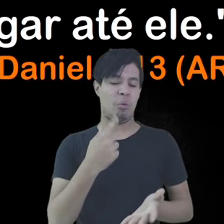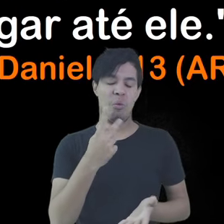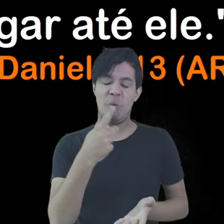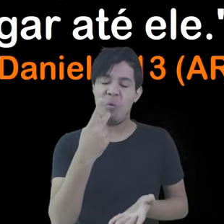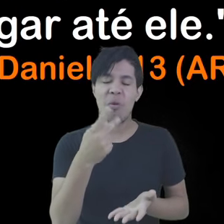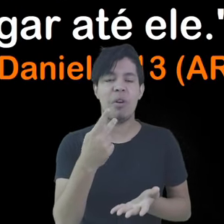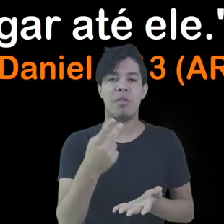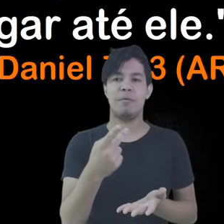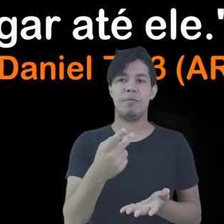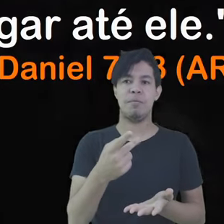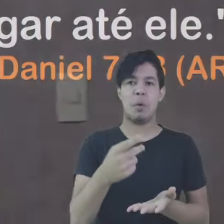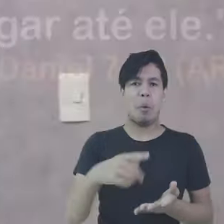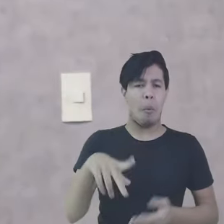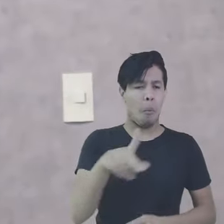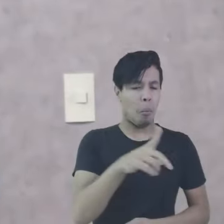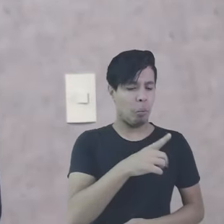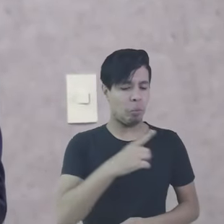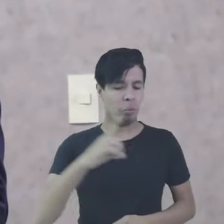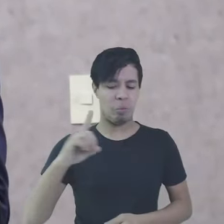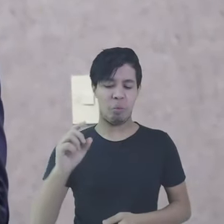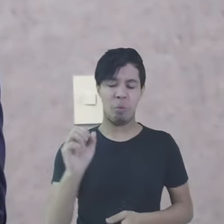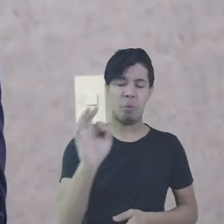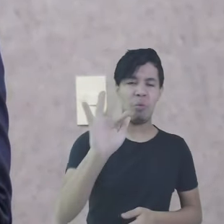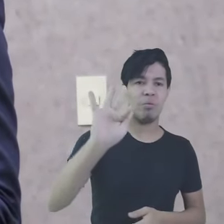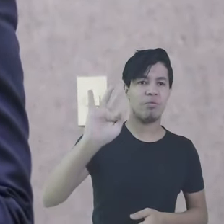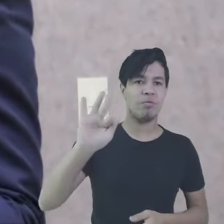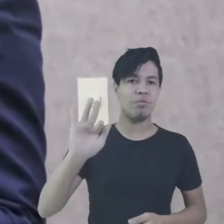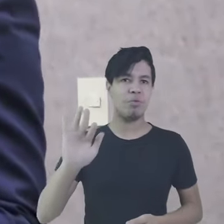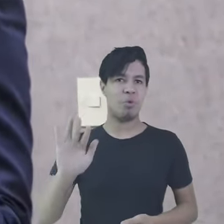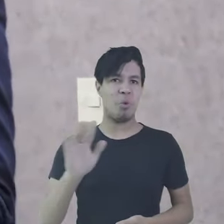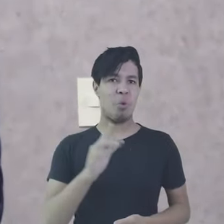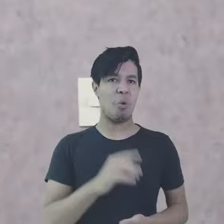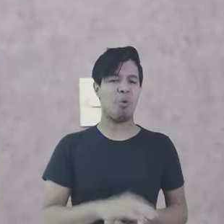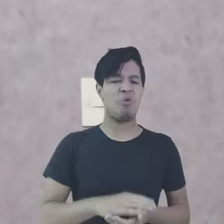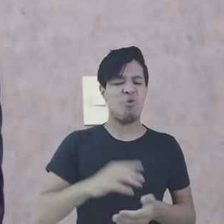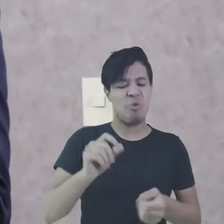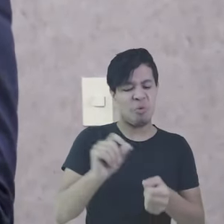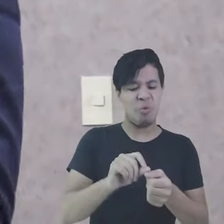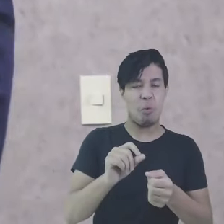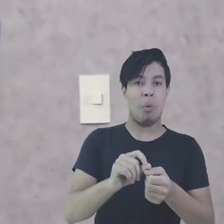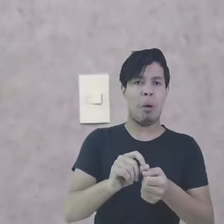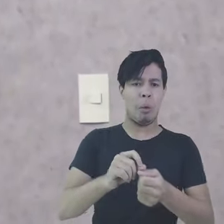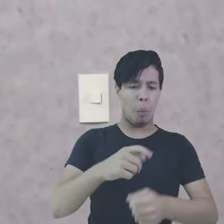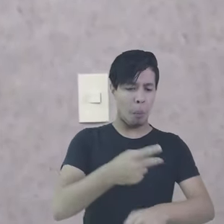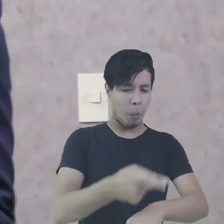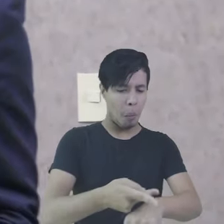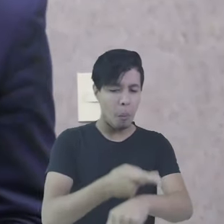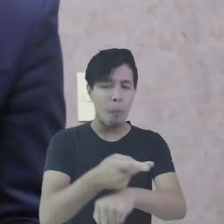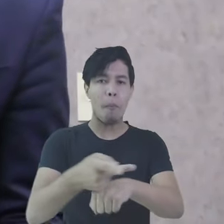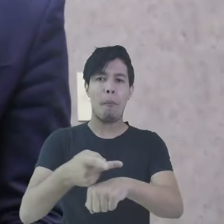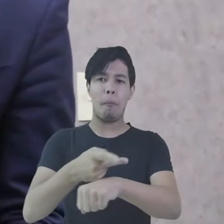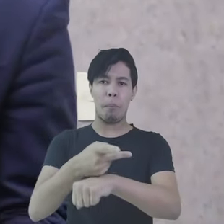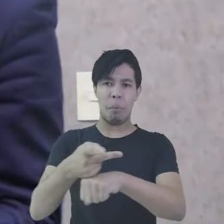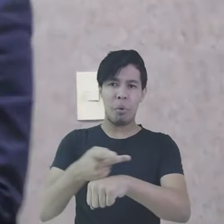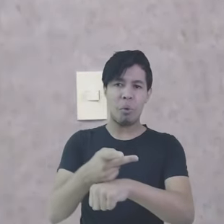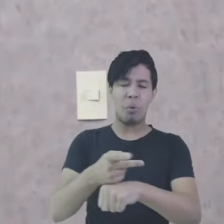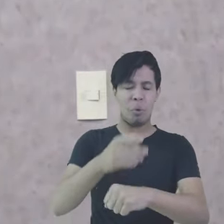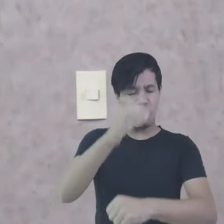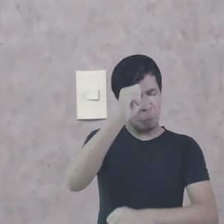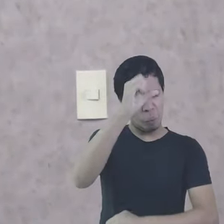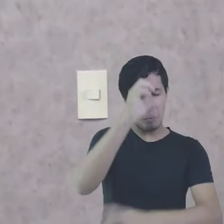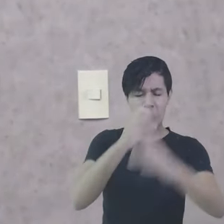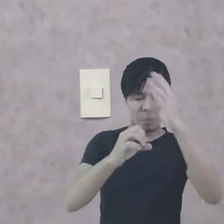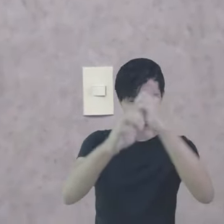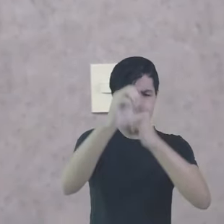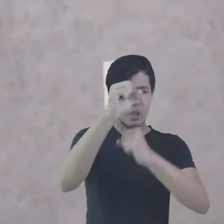Ranko Stefanovic, professor de Apocalipse da Andrews University, no seu livro Revelation of Jesus Christ, já havia observado que o pai vem com o filho.